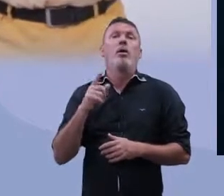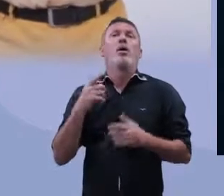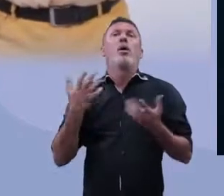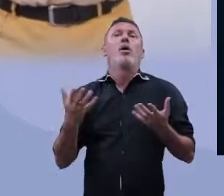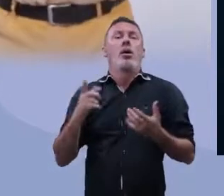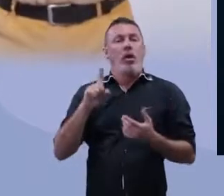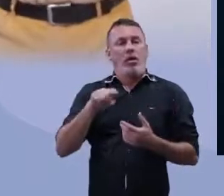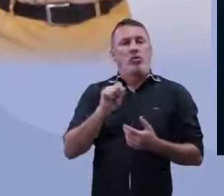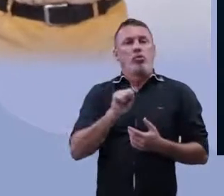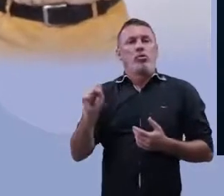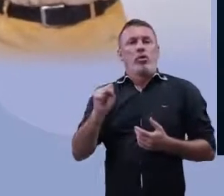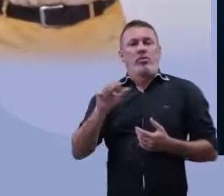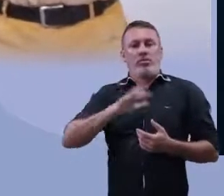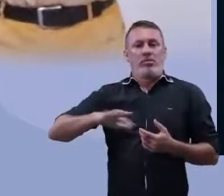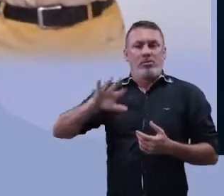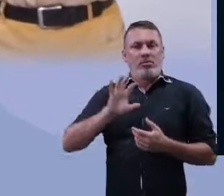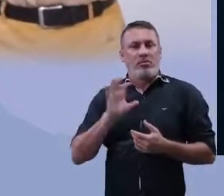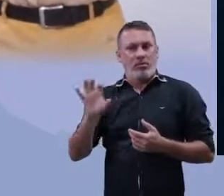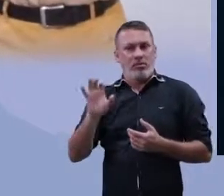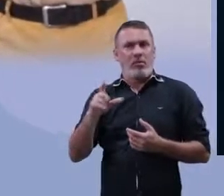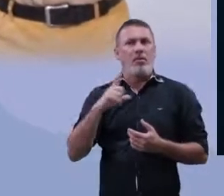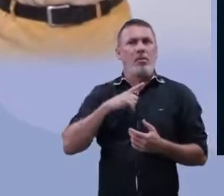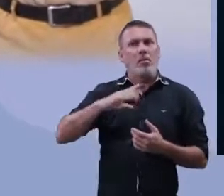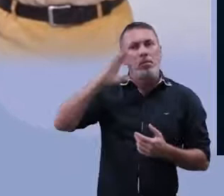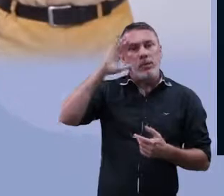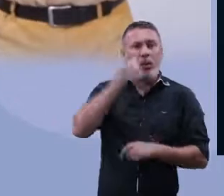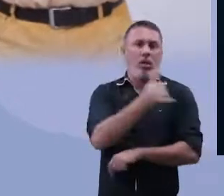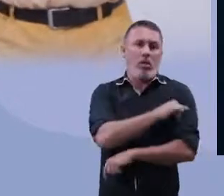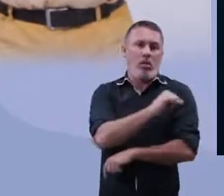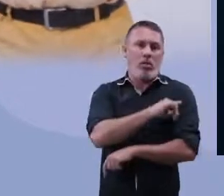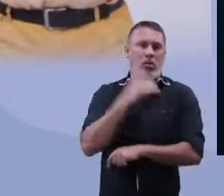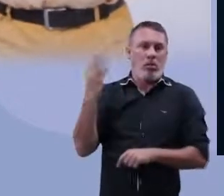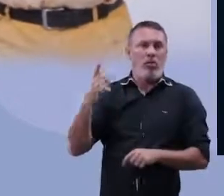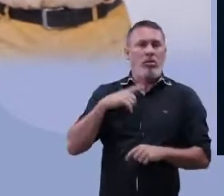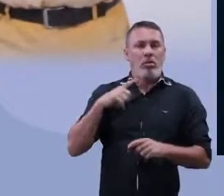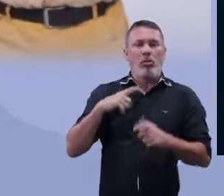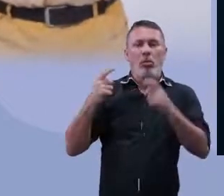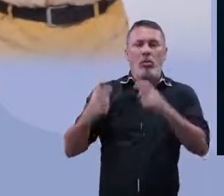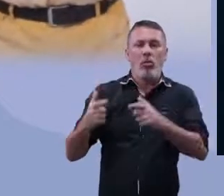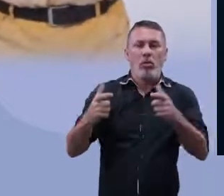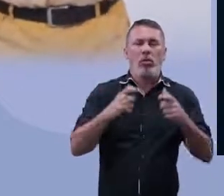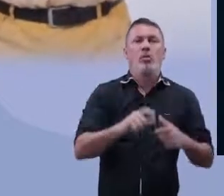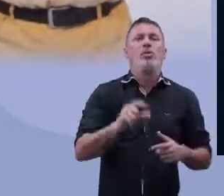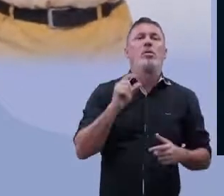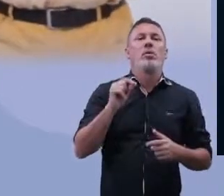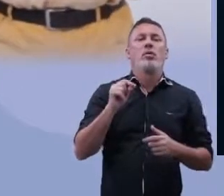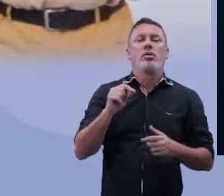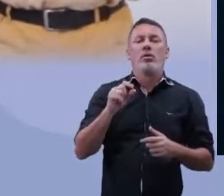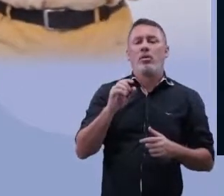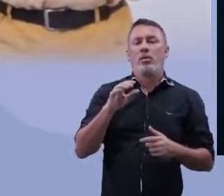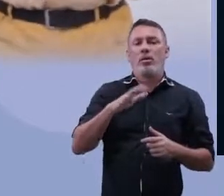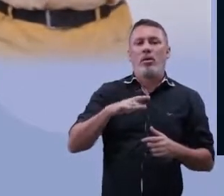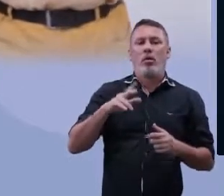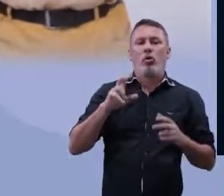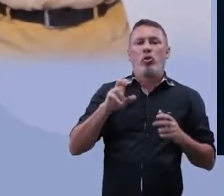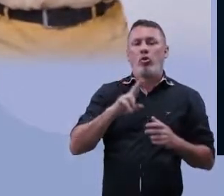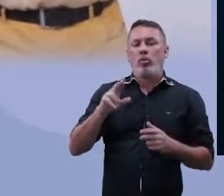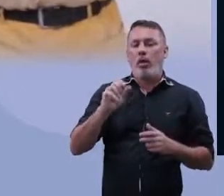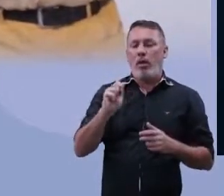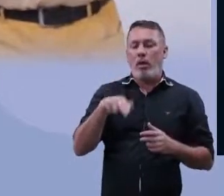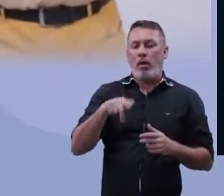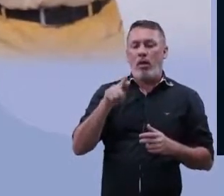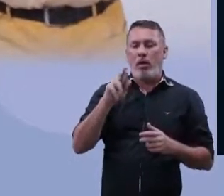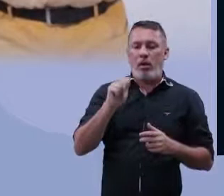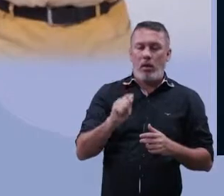região sudeste, né, principalmente ali no Rio de Janeiro, né, nas estruturas, né, termonucleares de Angra 1